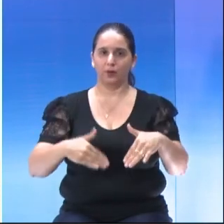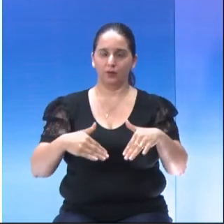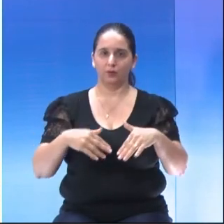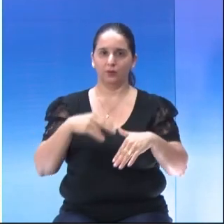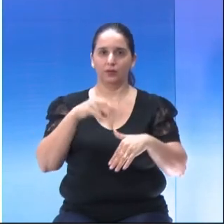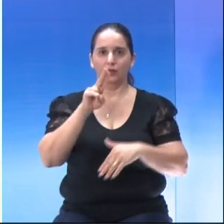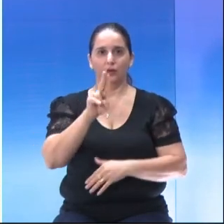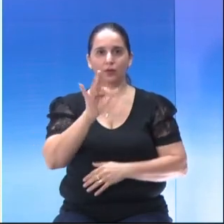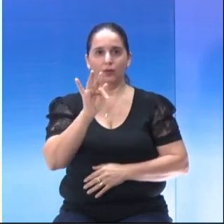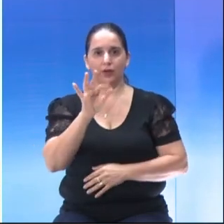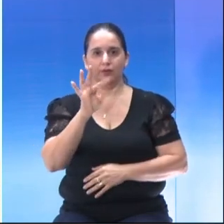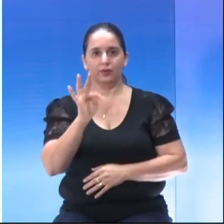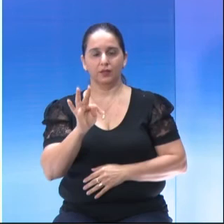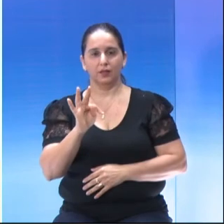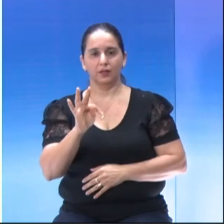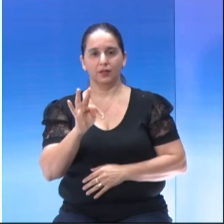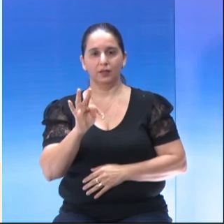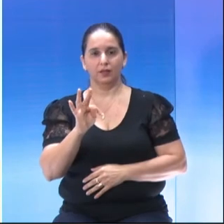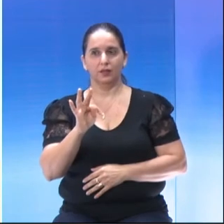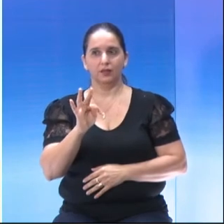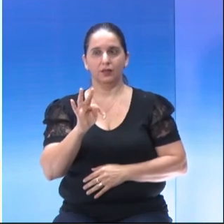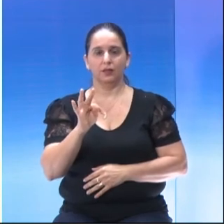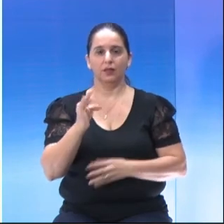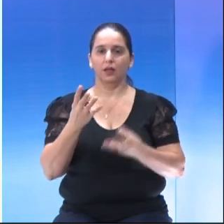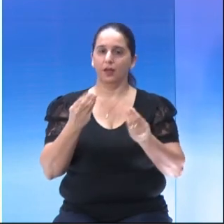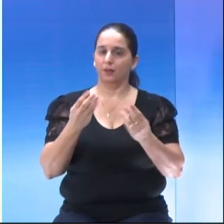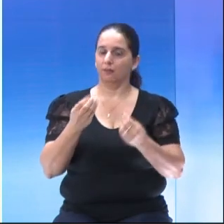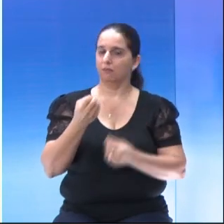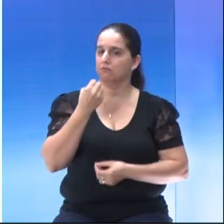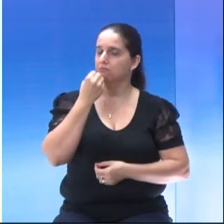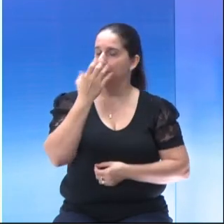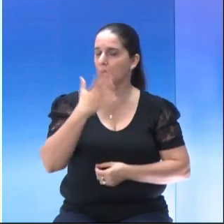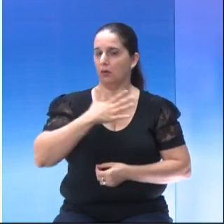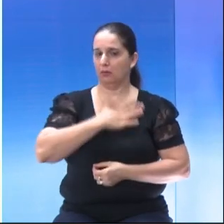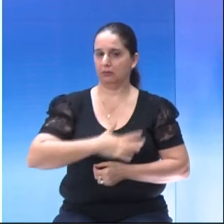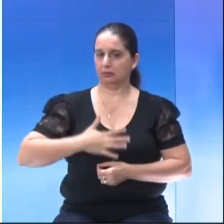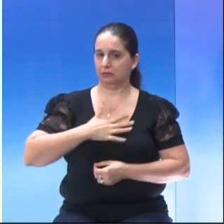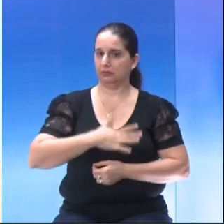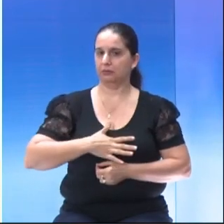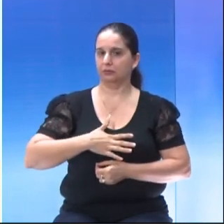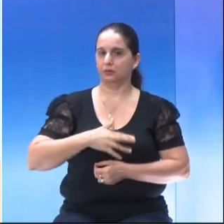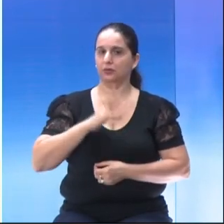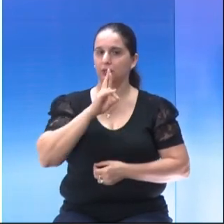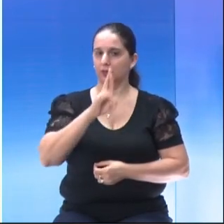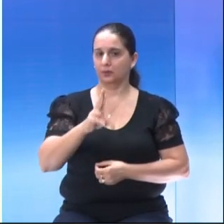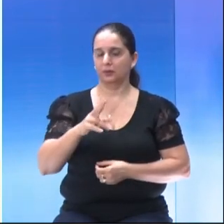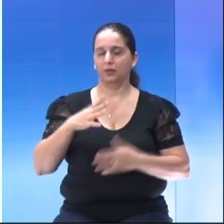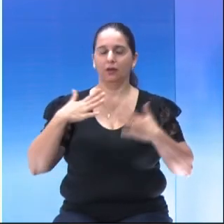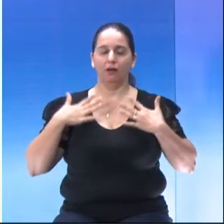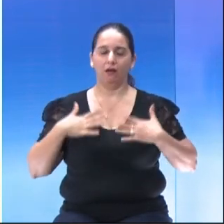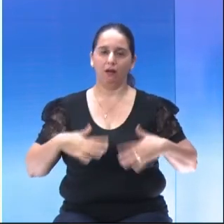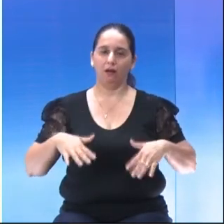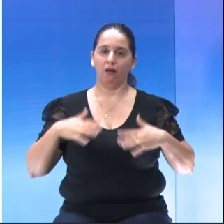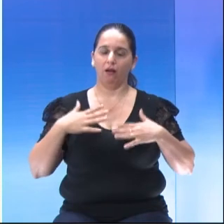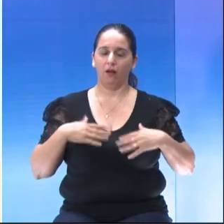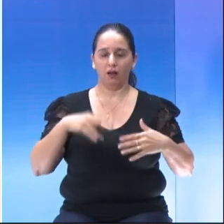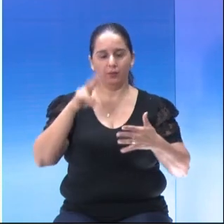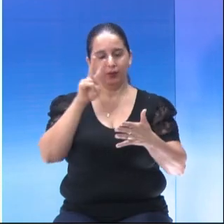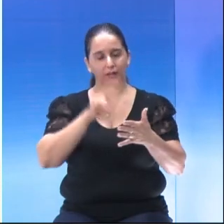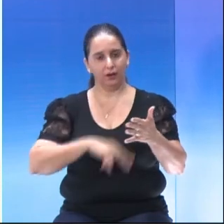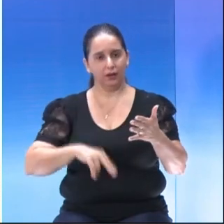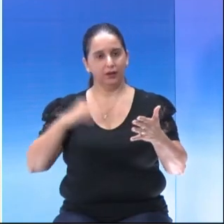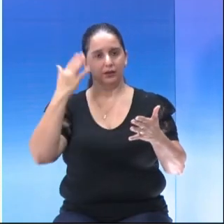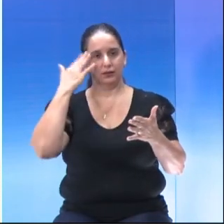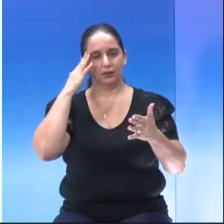a parte de matemática, está sendo muito prazerosa de se fazer, tá ok? Tranquila,